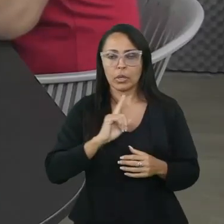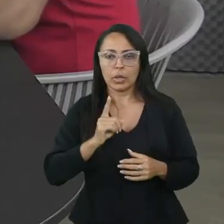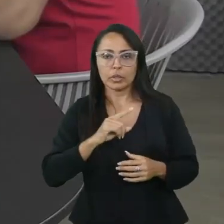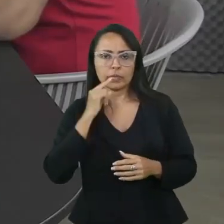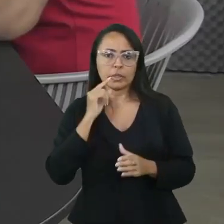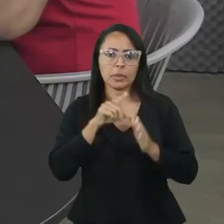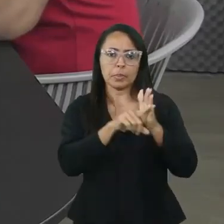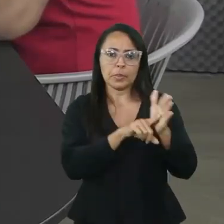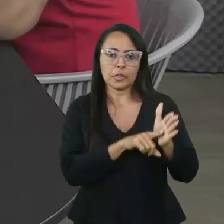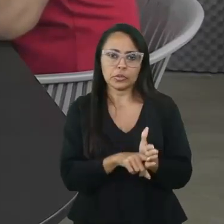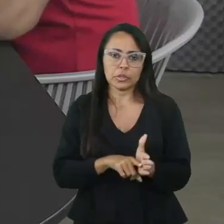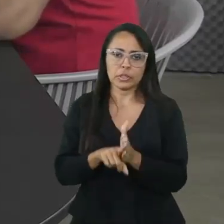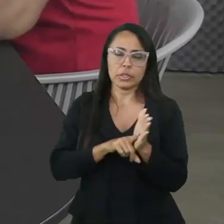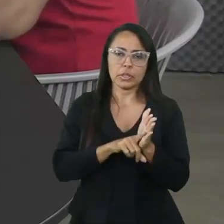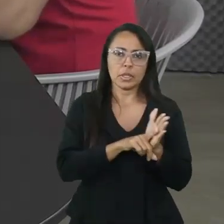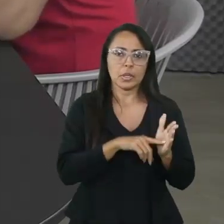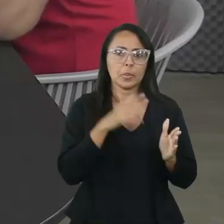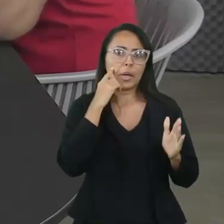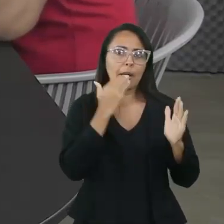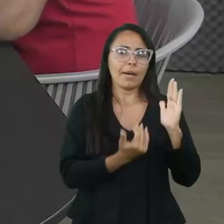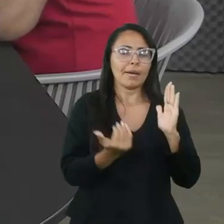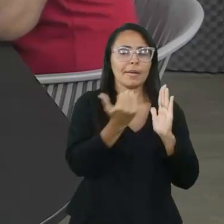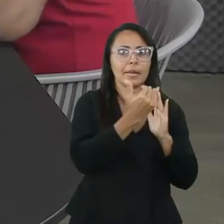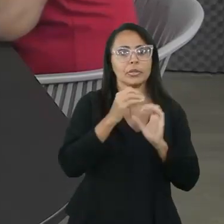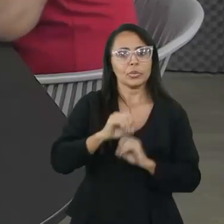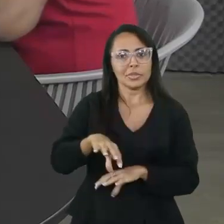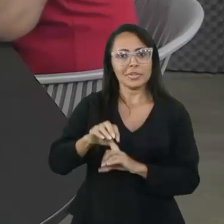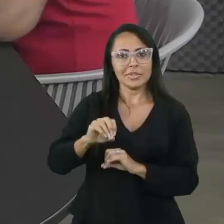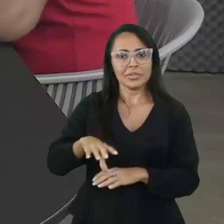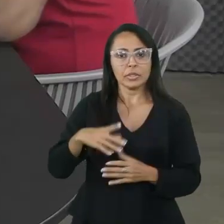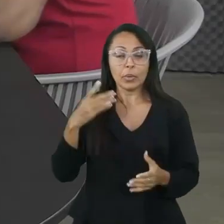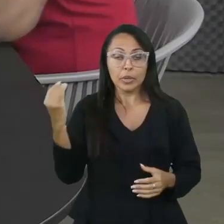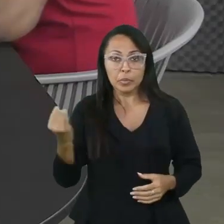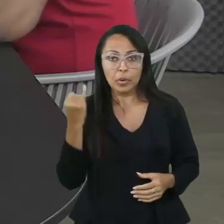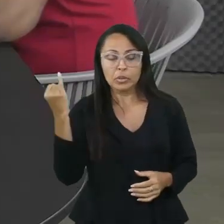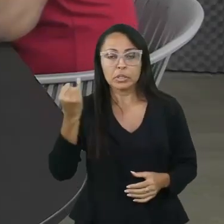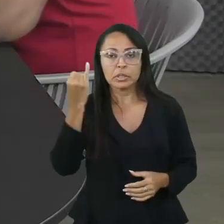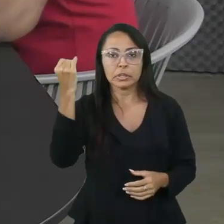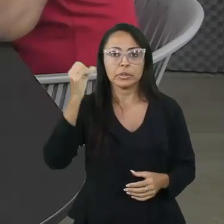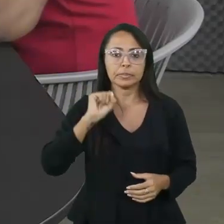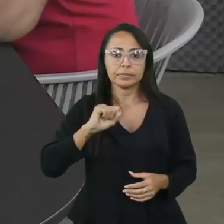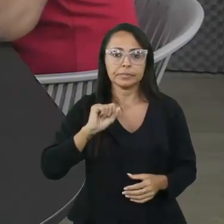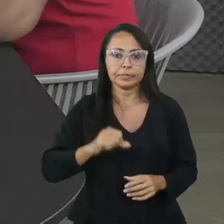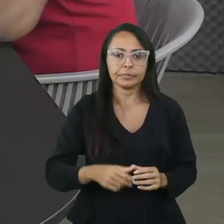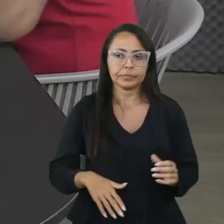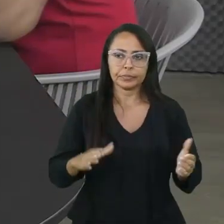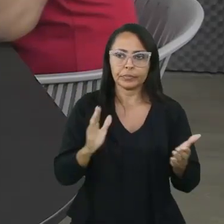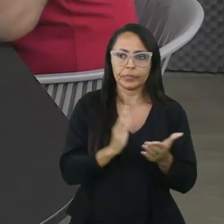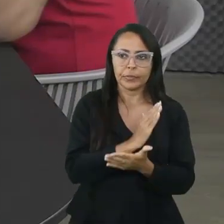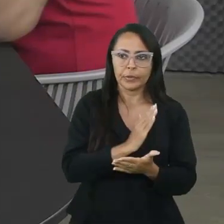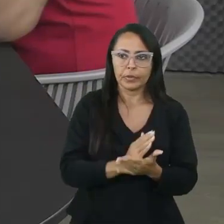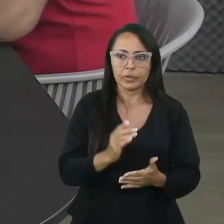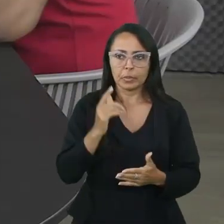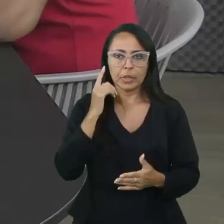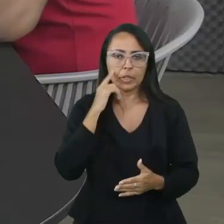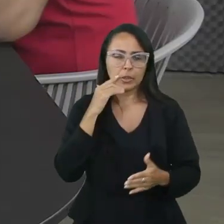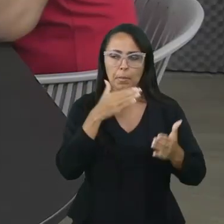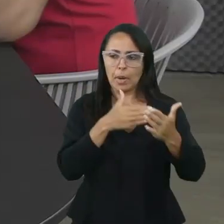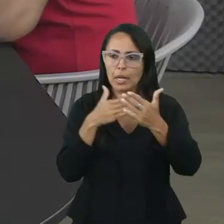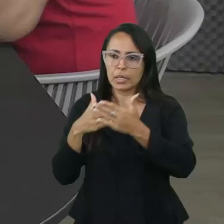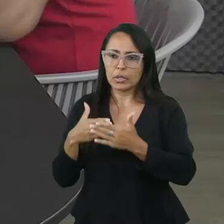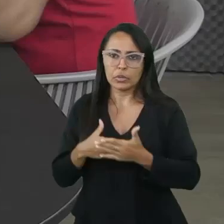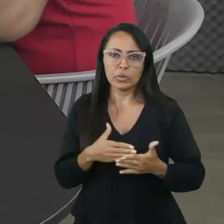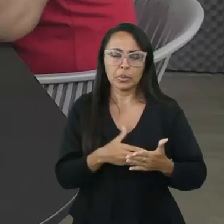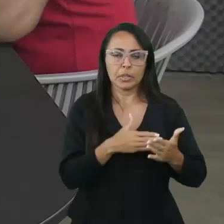trazer a extensão, é para além do ensino, né? Claro, é importantíssimo, né? Até romper algumas barreiras pequenas, né? Primeira